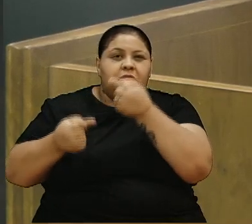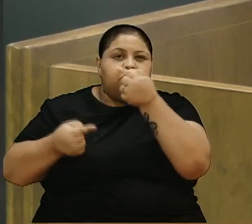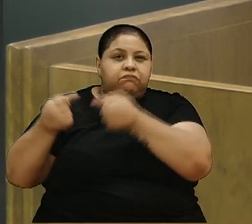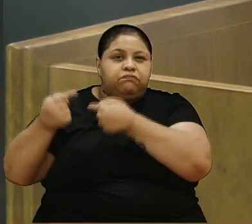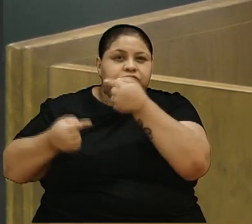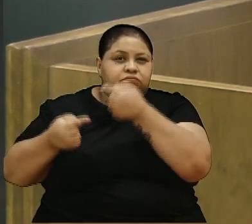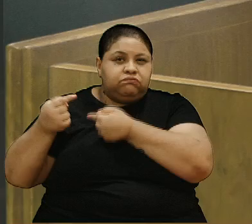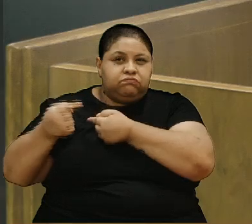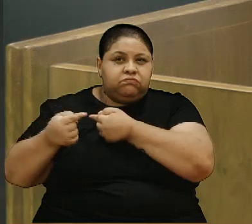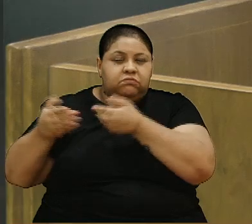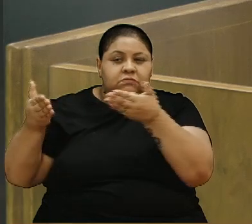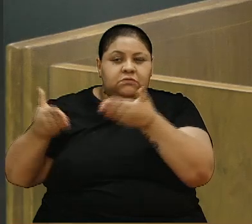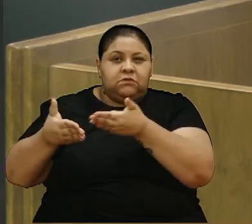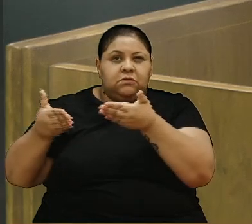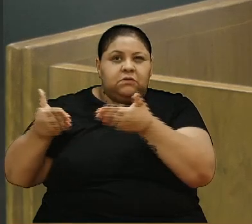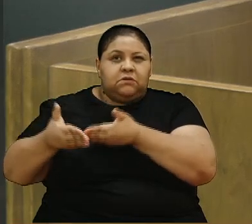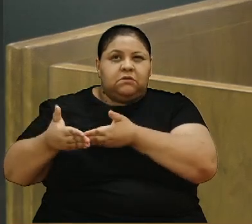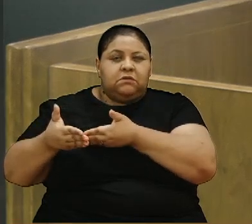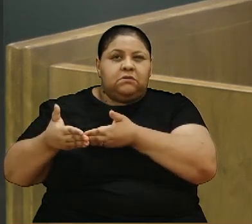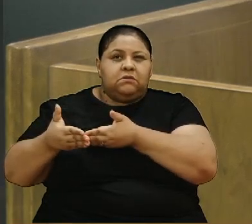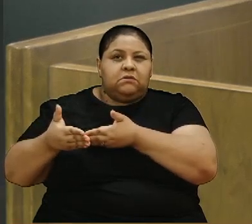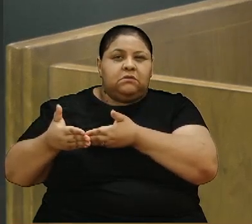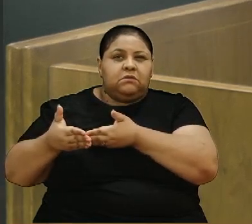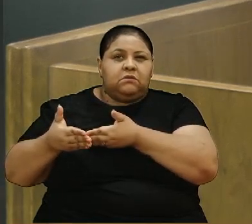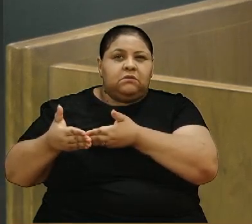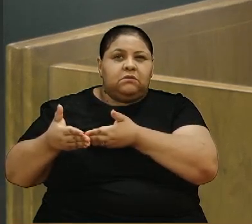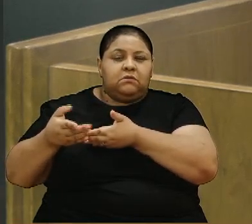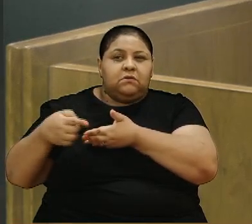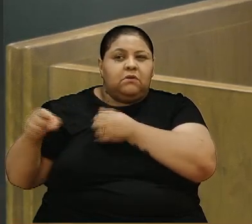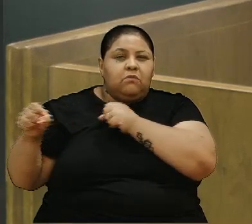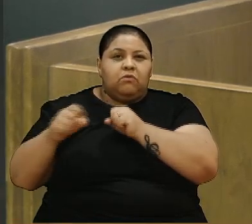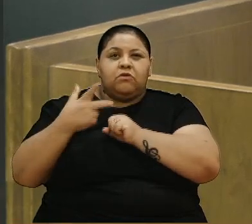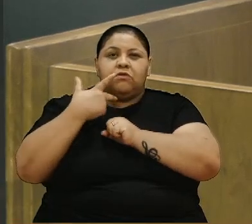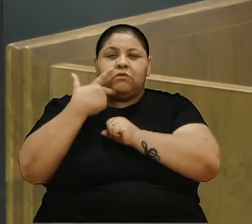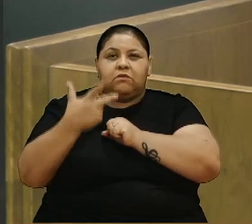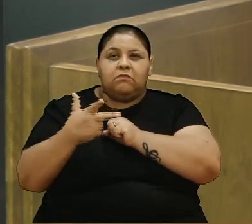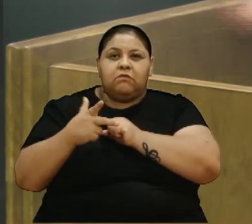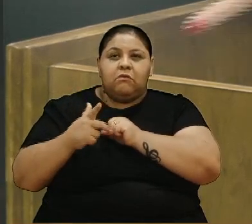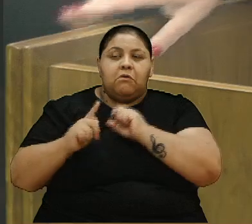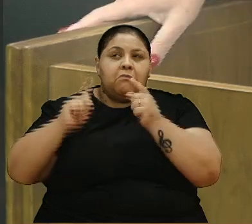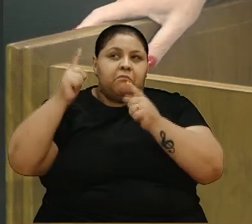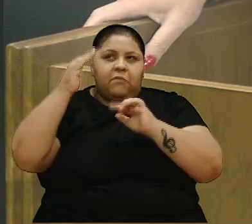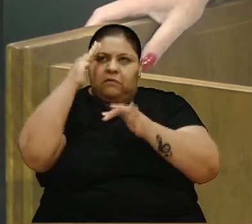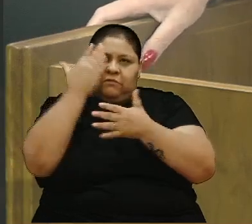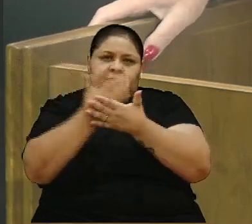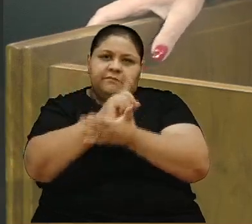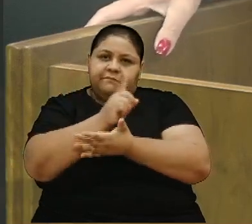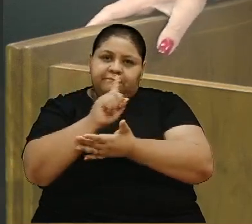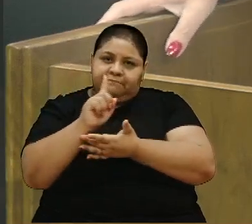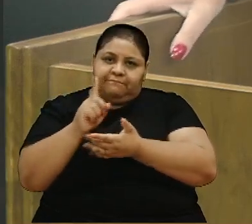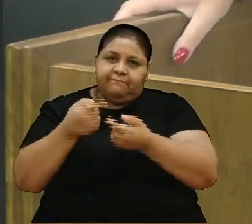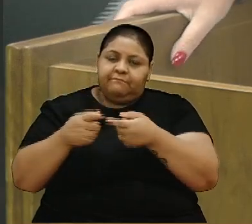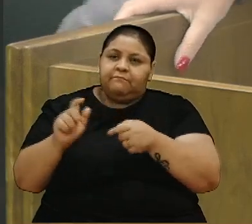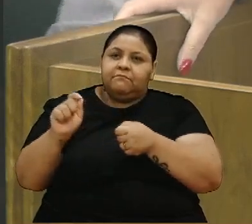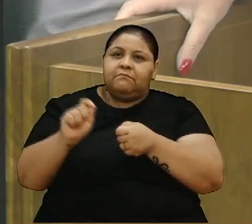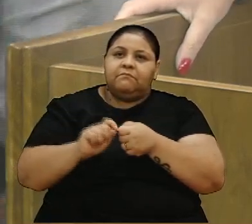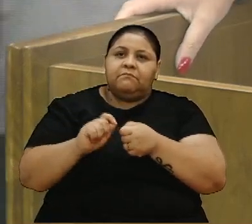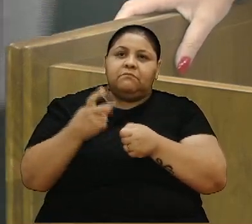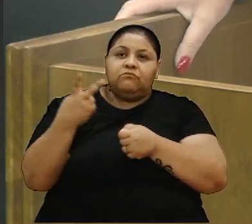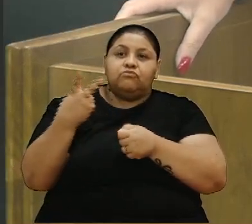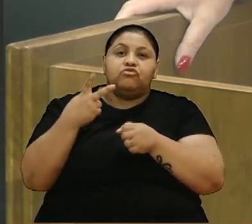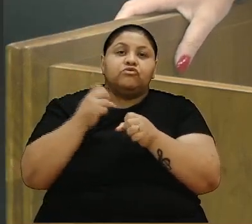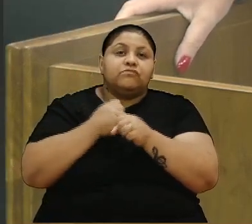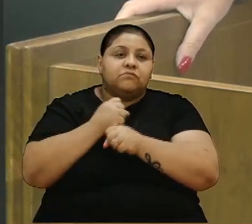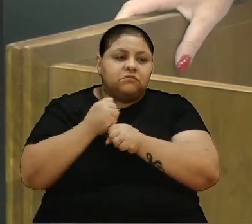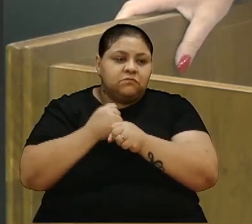discutido, agora vai estar, se nós podemos dizer comemorando, acredito que não, mas está fazendo 2